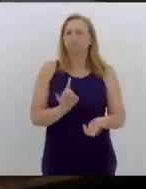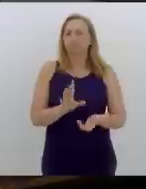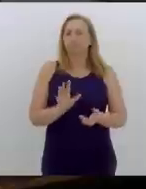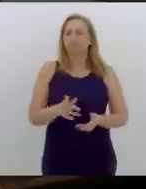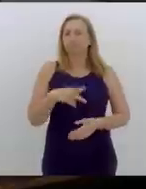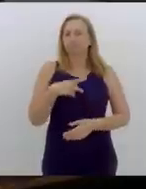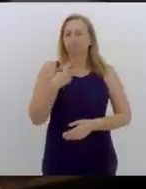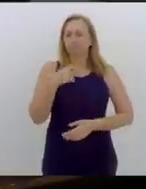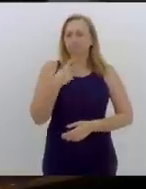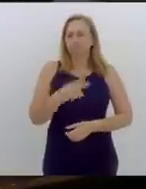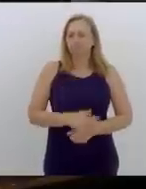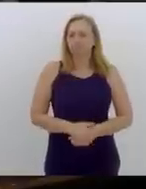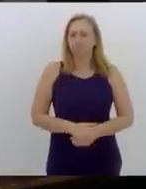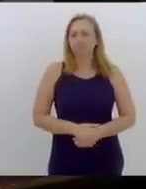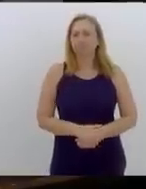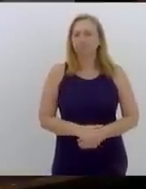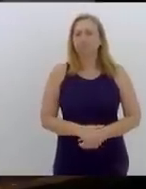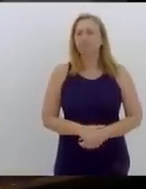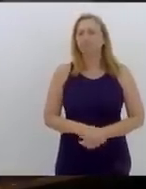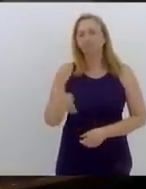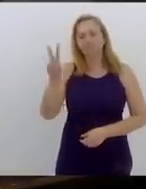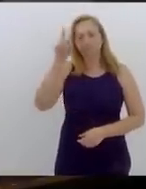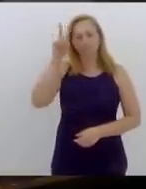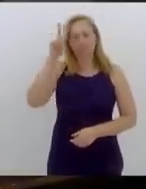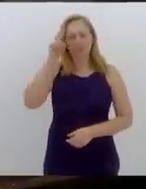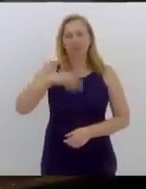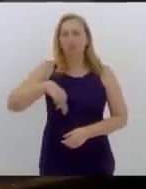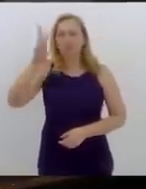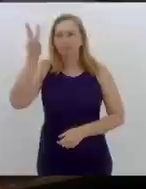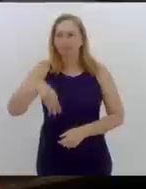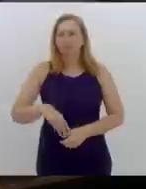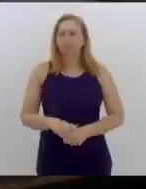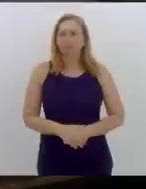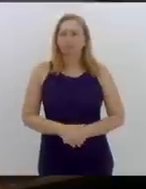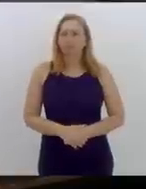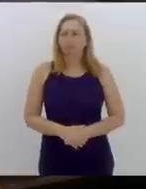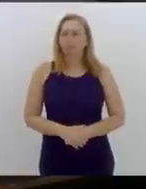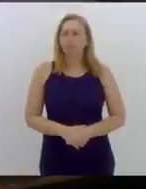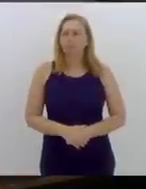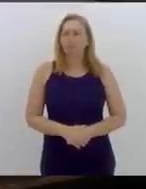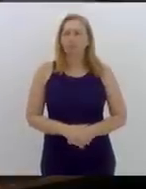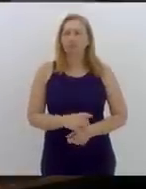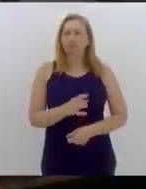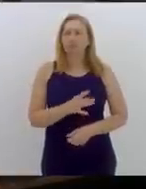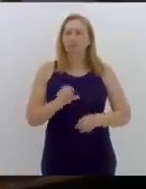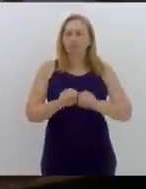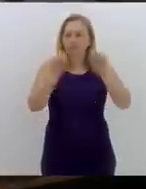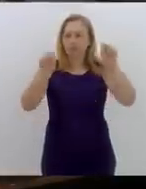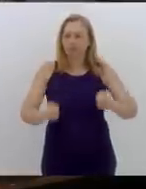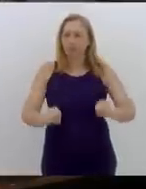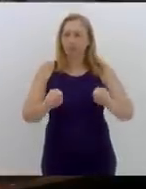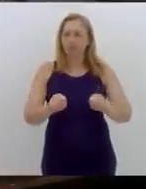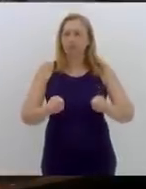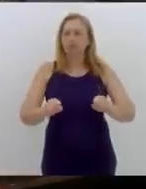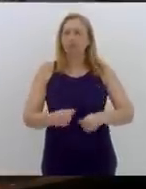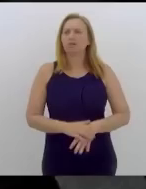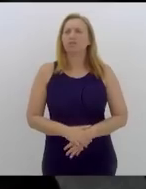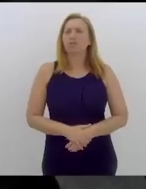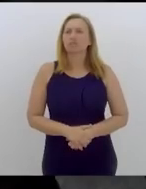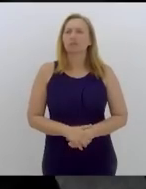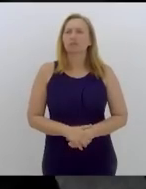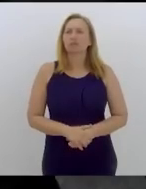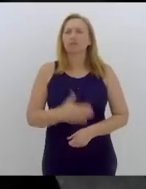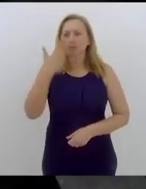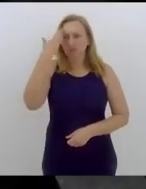que eu já coloquei a partir de segunda-feira quem tiver disposição Quem não tiver medo do sistema de colocar um cheiro nas costas porque